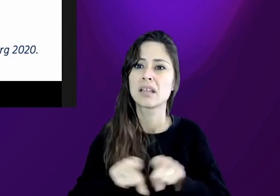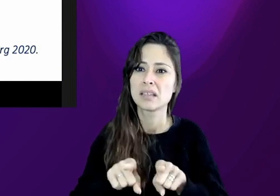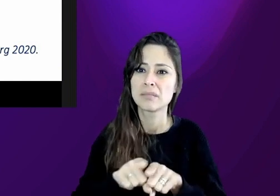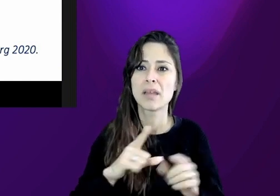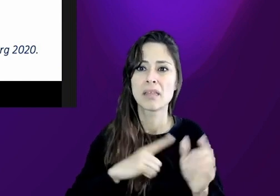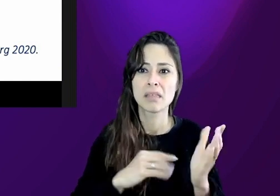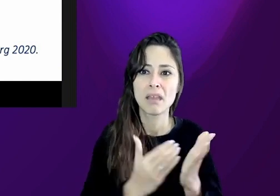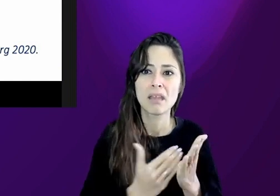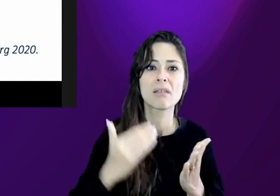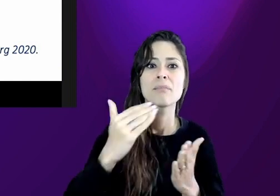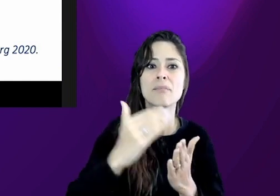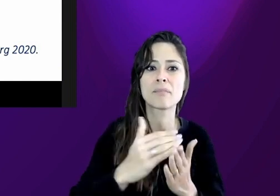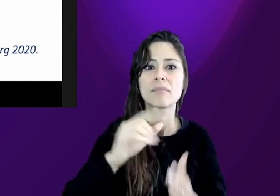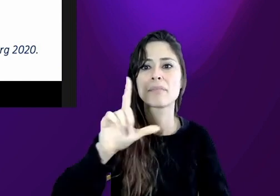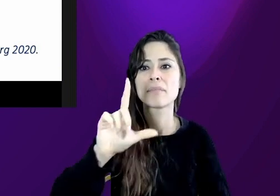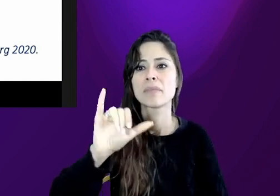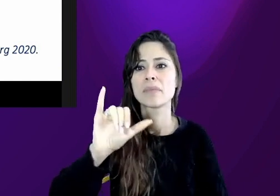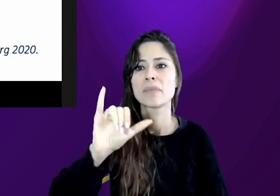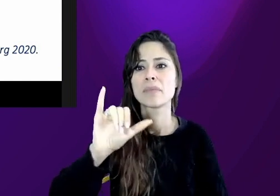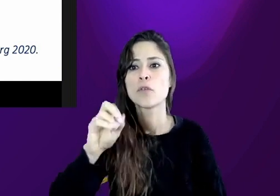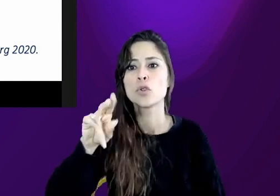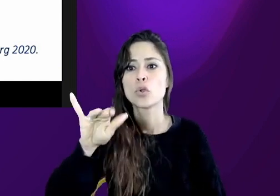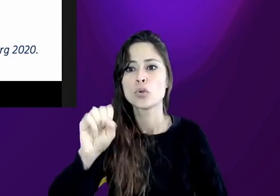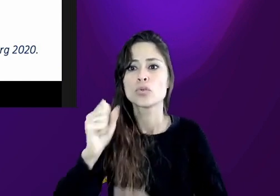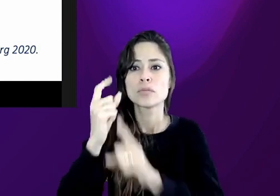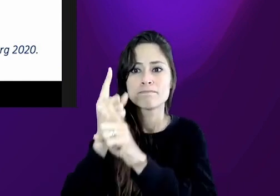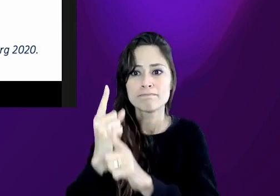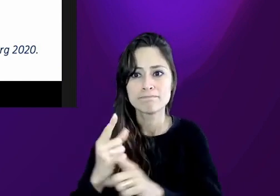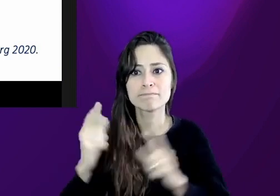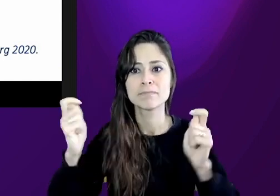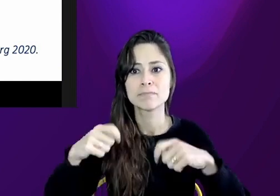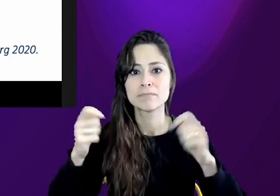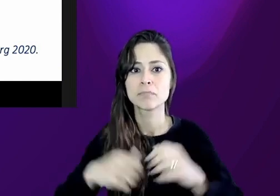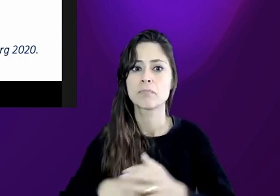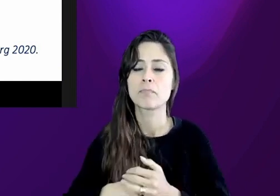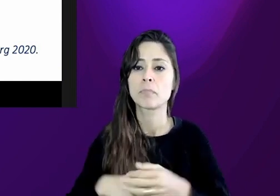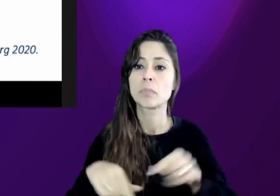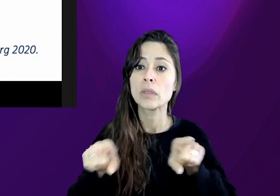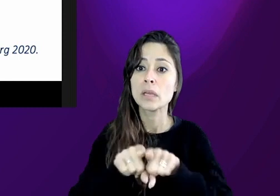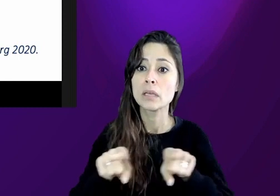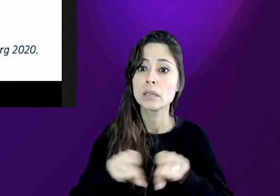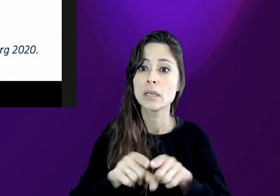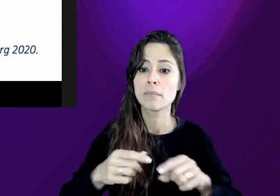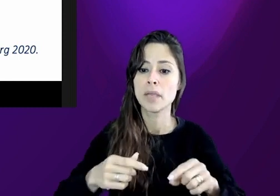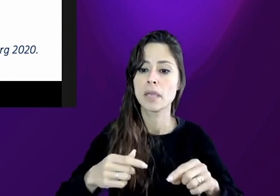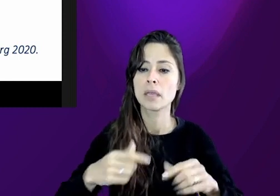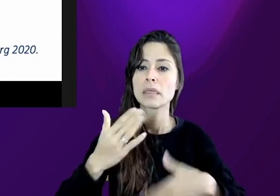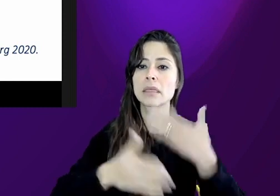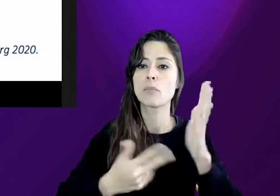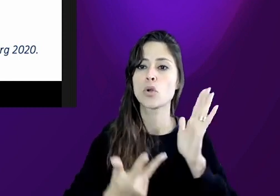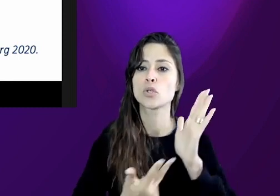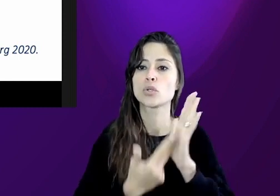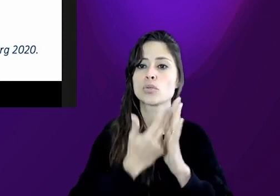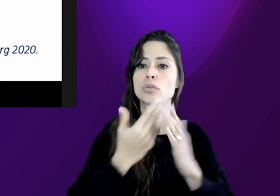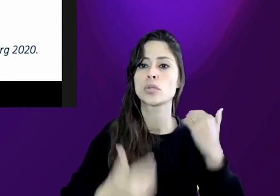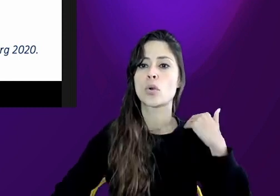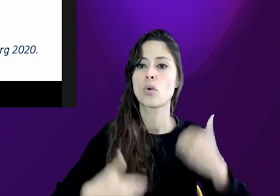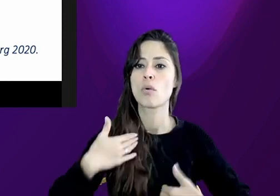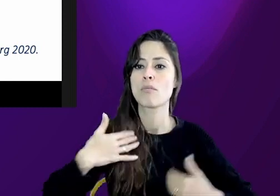com a cirurgia robótica, nós temos também talvez uma recuperação mais rápida, com uma ingesta oral mais